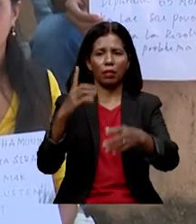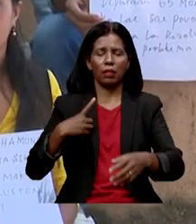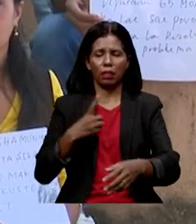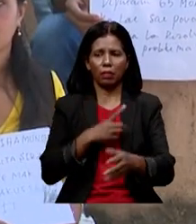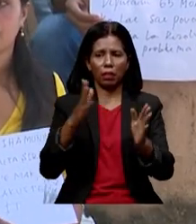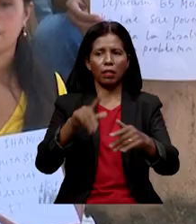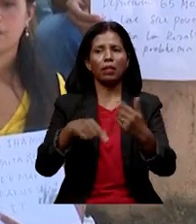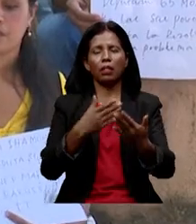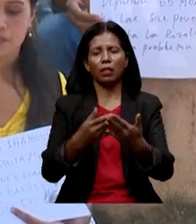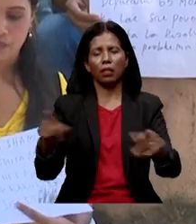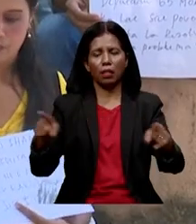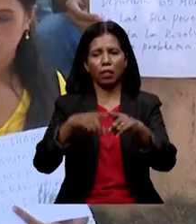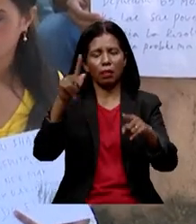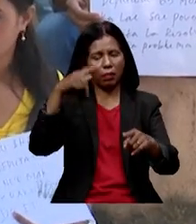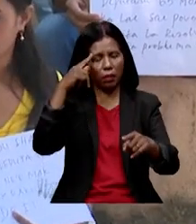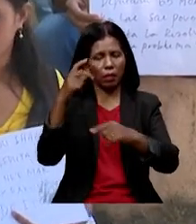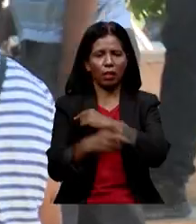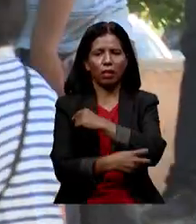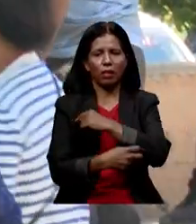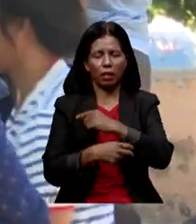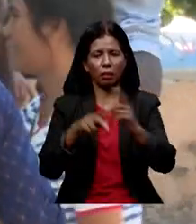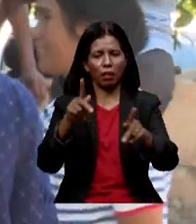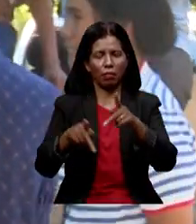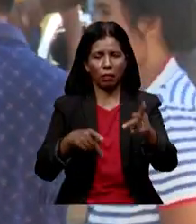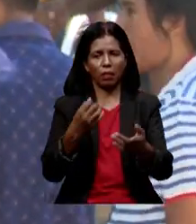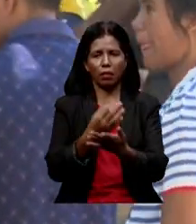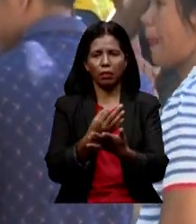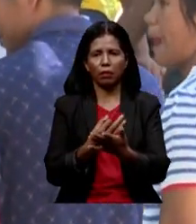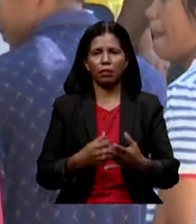tamba considera hanesan política nao povo niaosan. Equipa cobertura, Giamen.